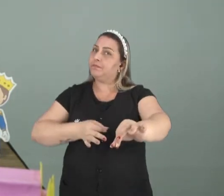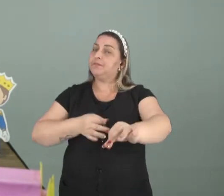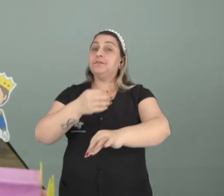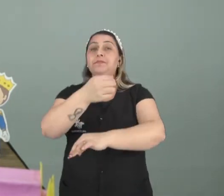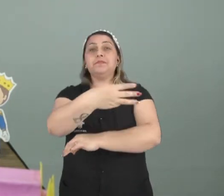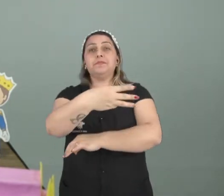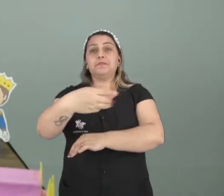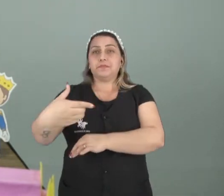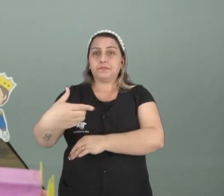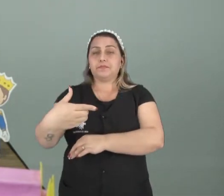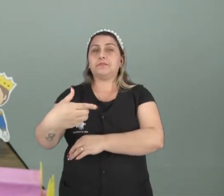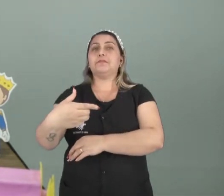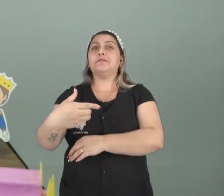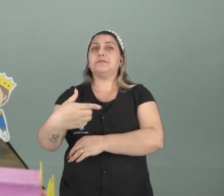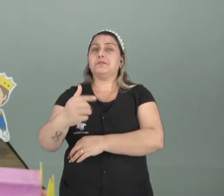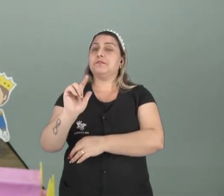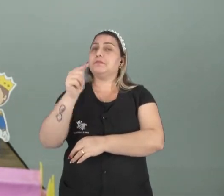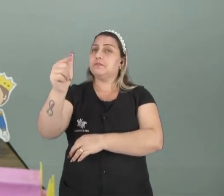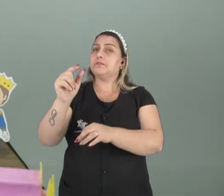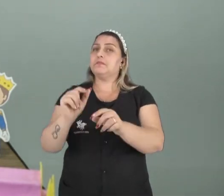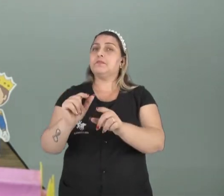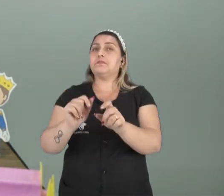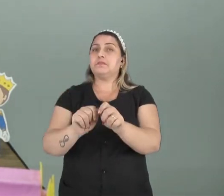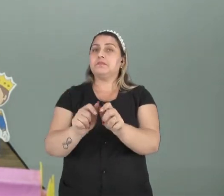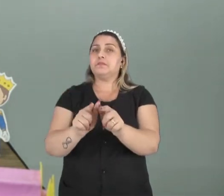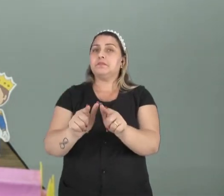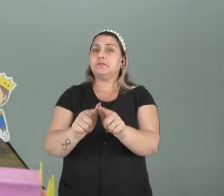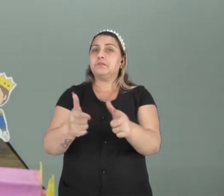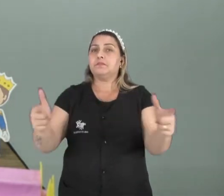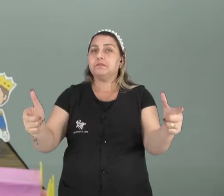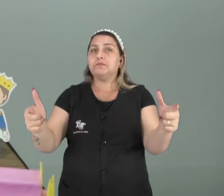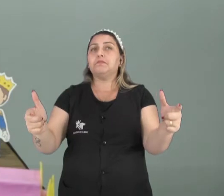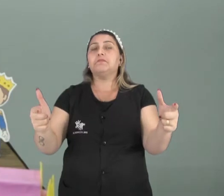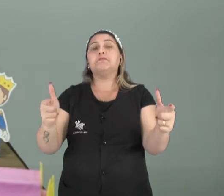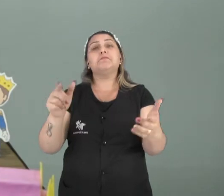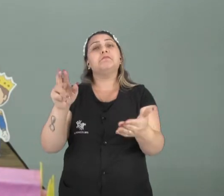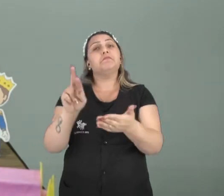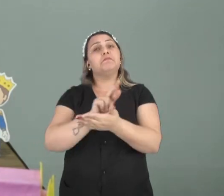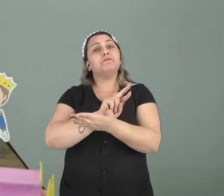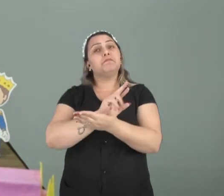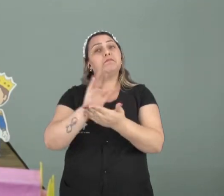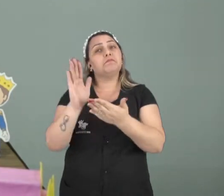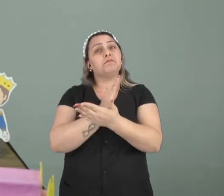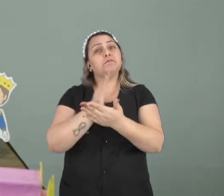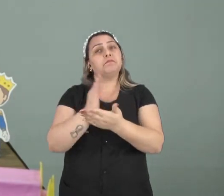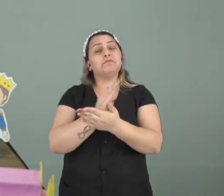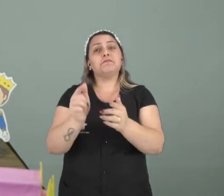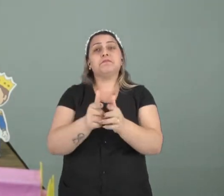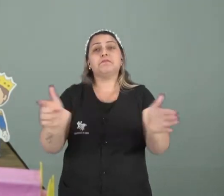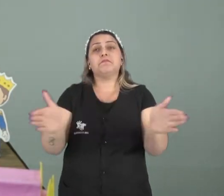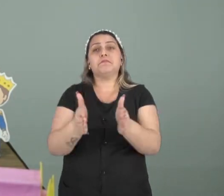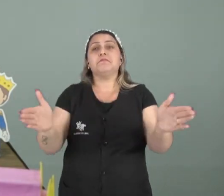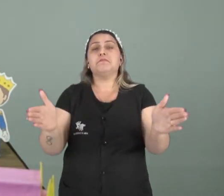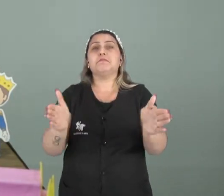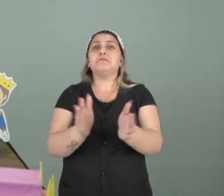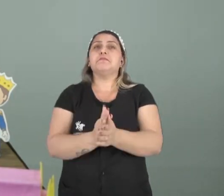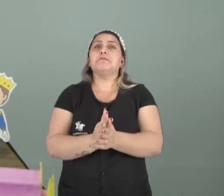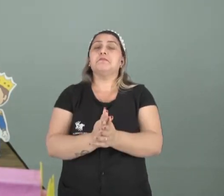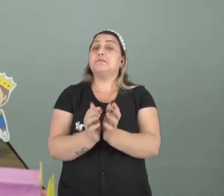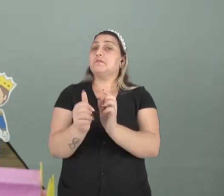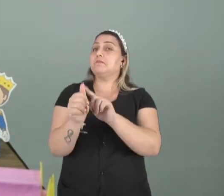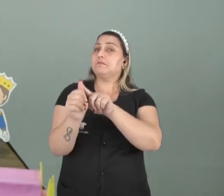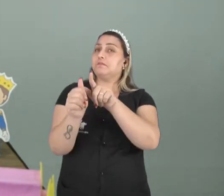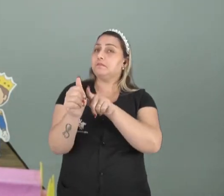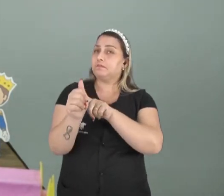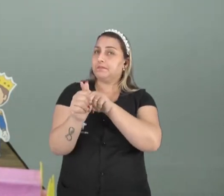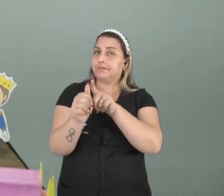32 polegadas, é outro tamanho. Então, os tamanhos vão variar, certo? Porém, as